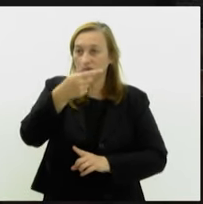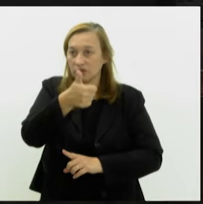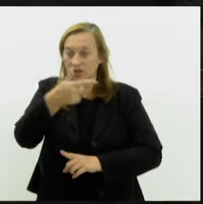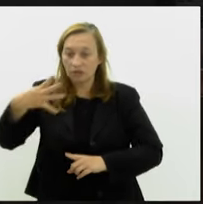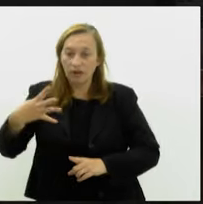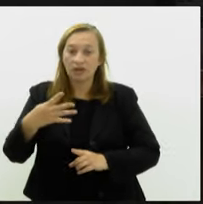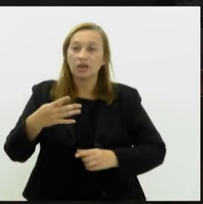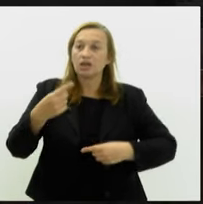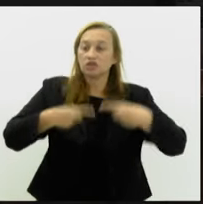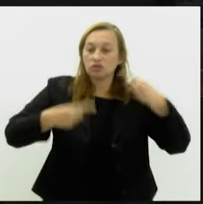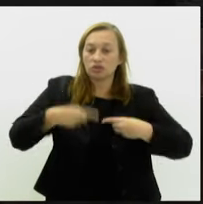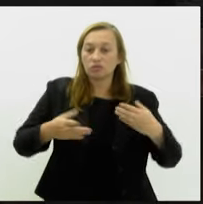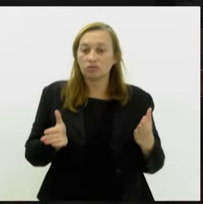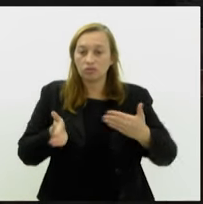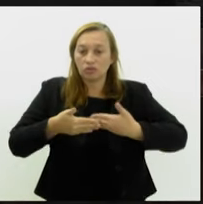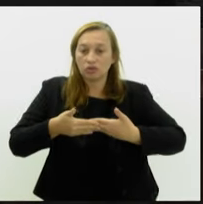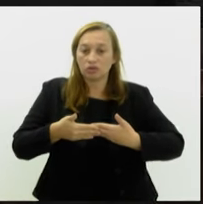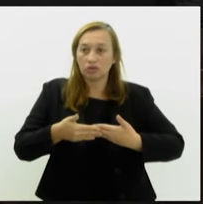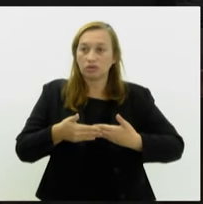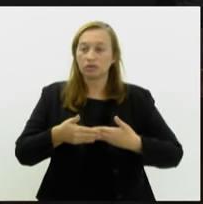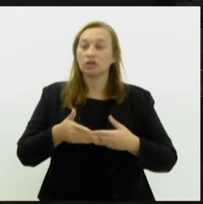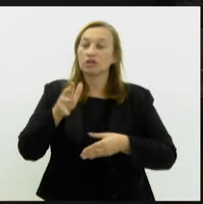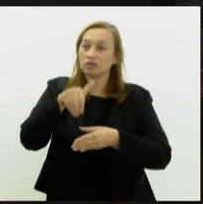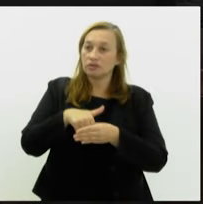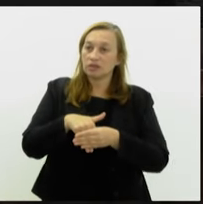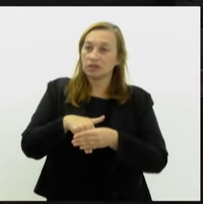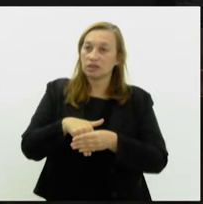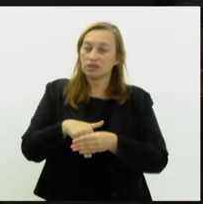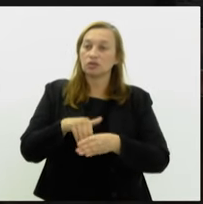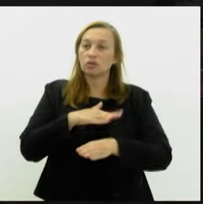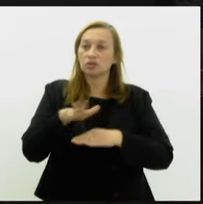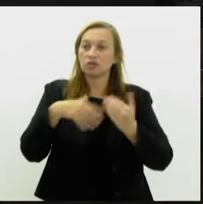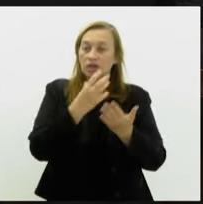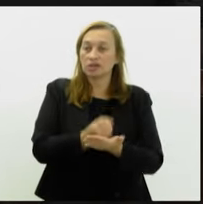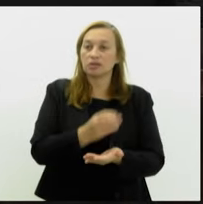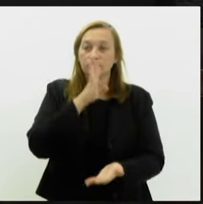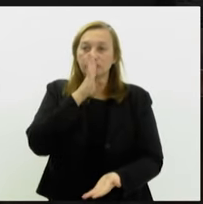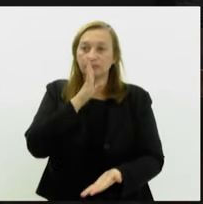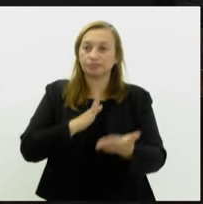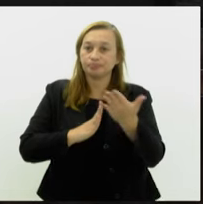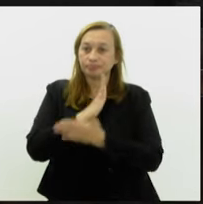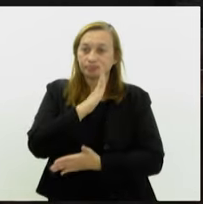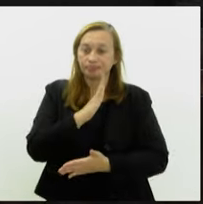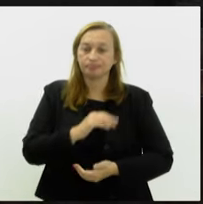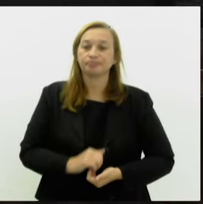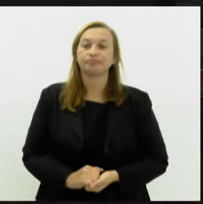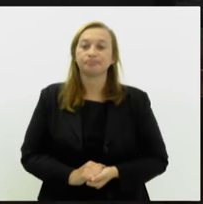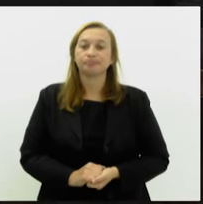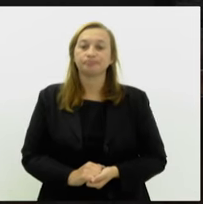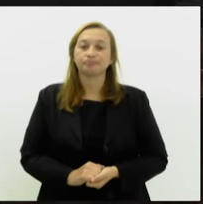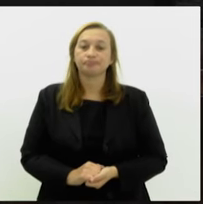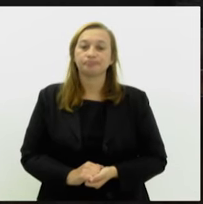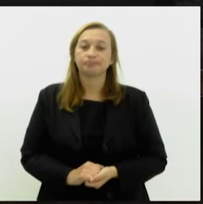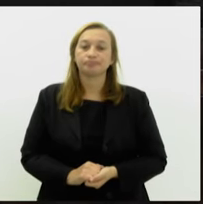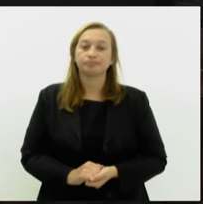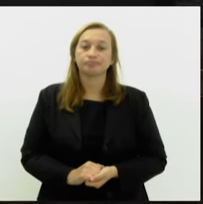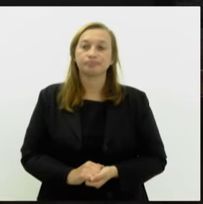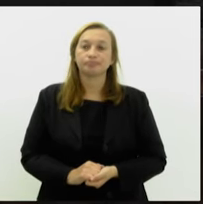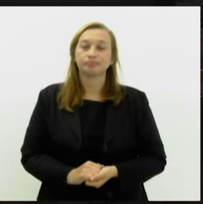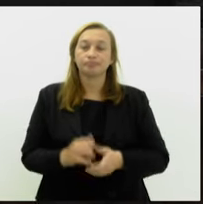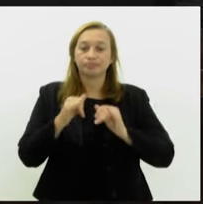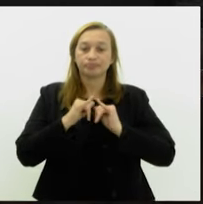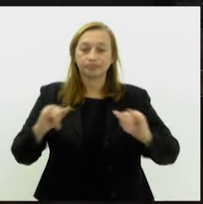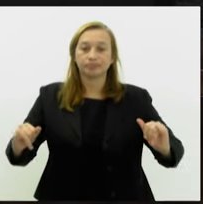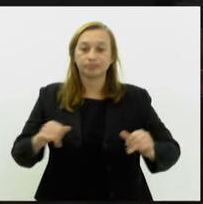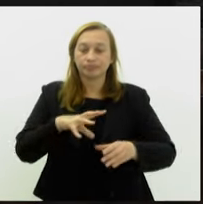quem queira discutir, encerrada a discussão. Em votação, os senhores que aprovam, permaneçam como estão. Aprovado.